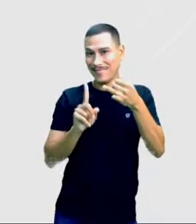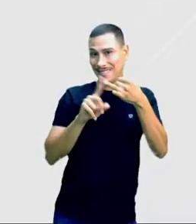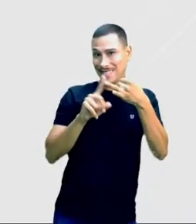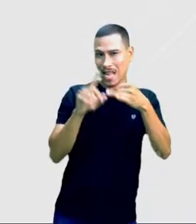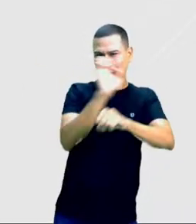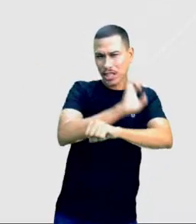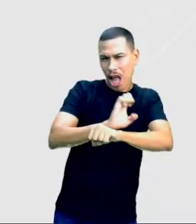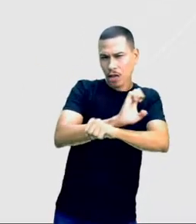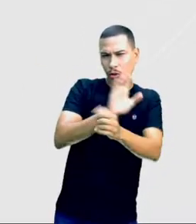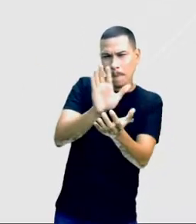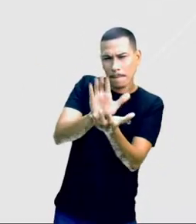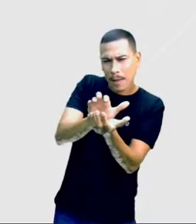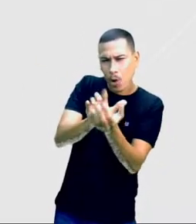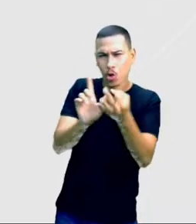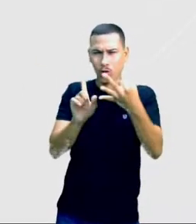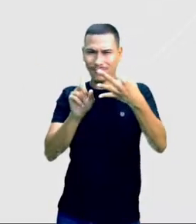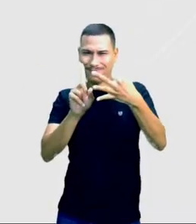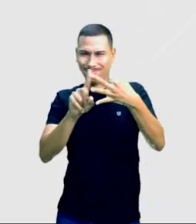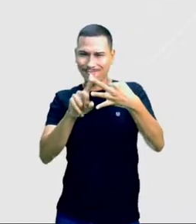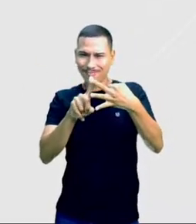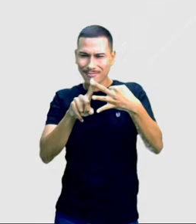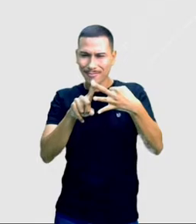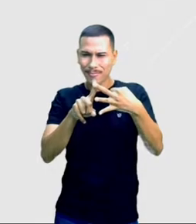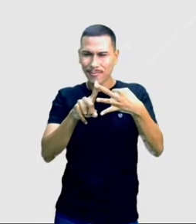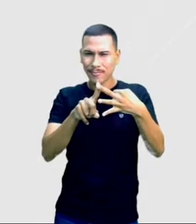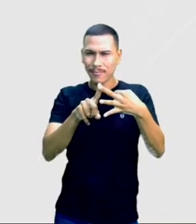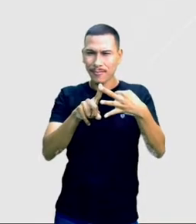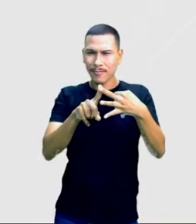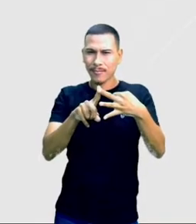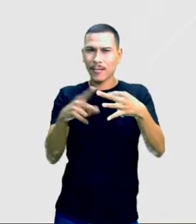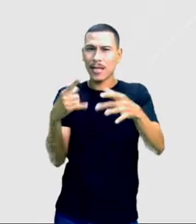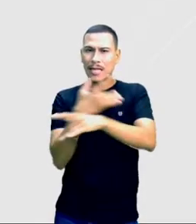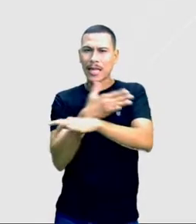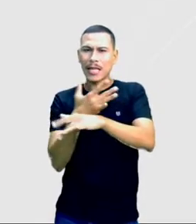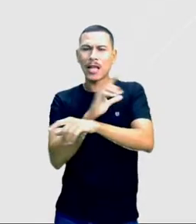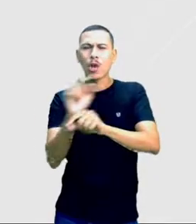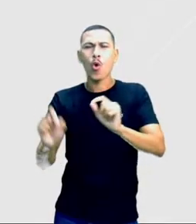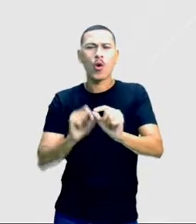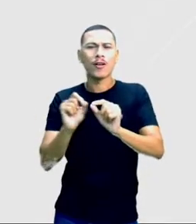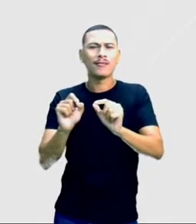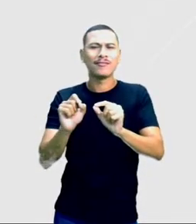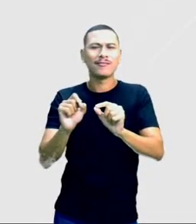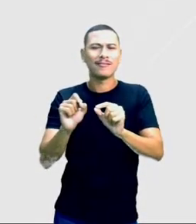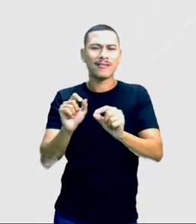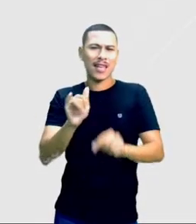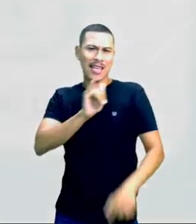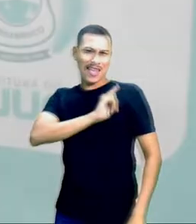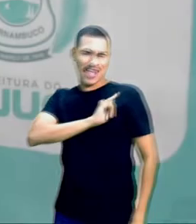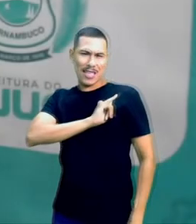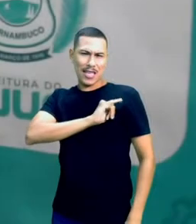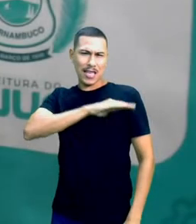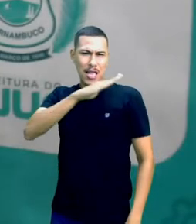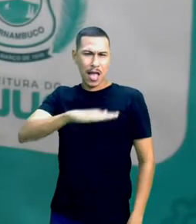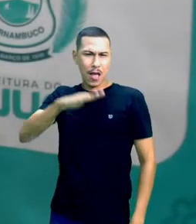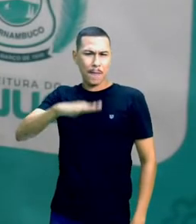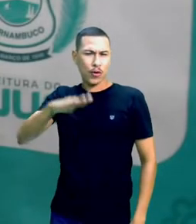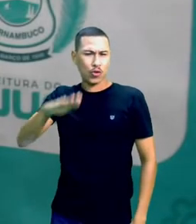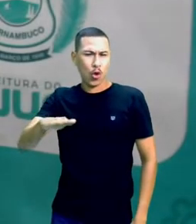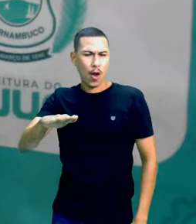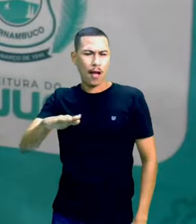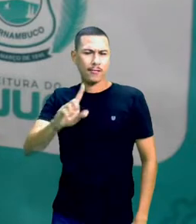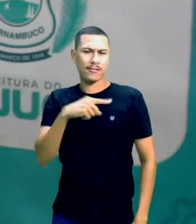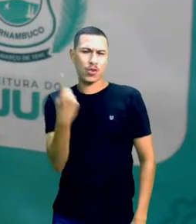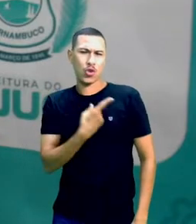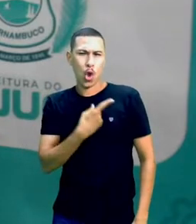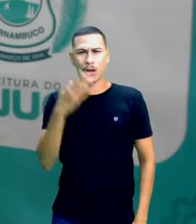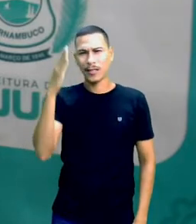estado? Pernambuco. E o município, que é onde estamos hoje, bem nesse centro, para entender quais são as